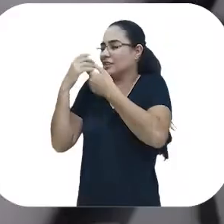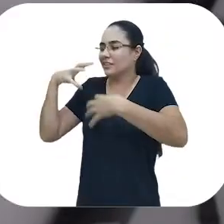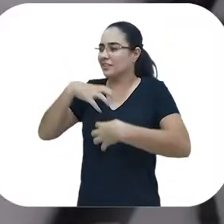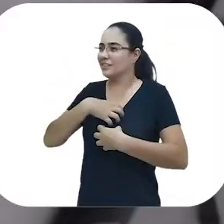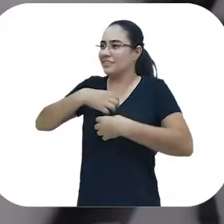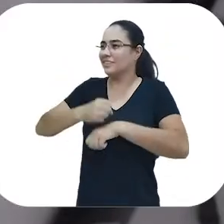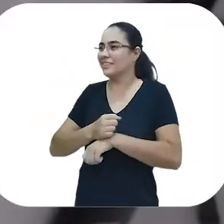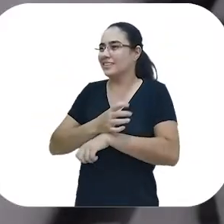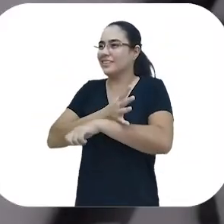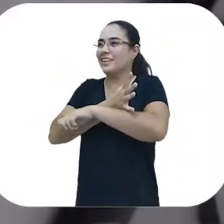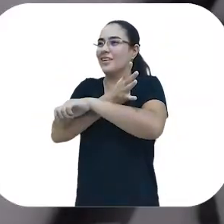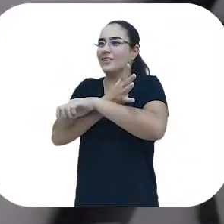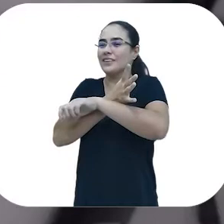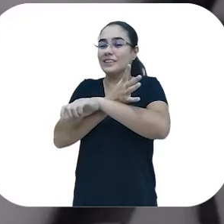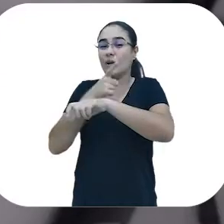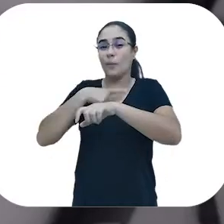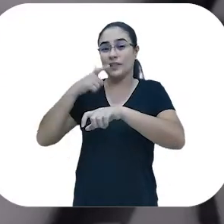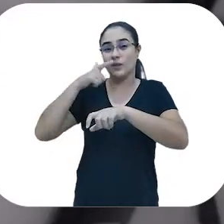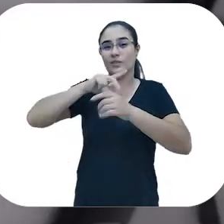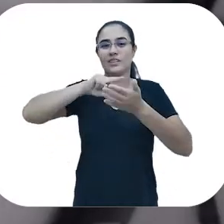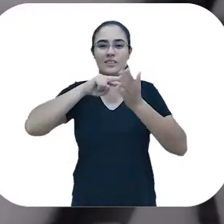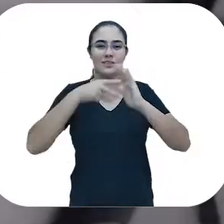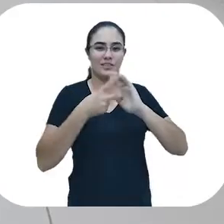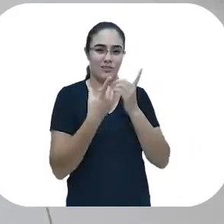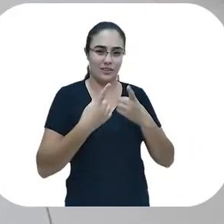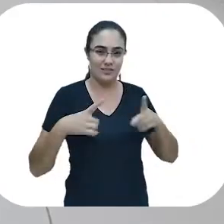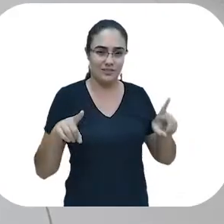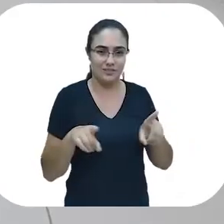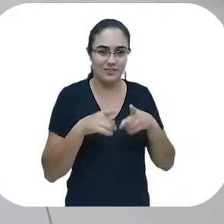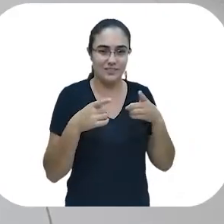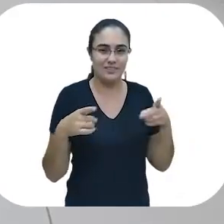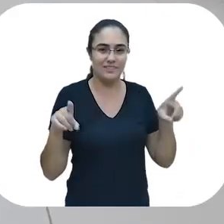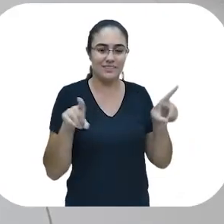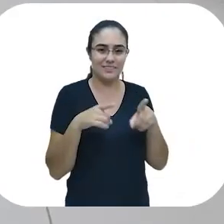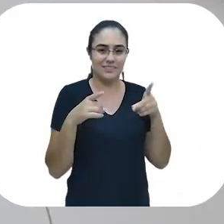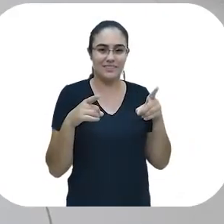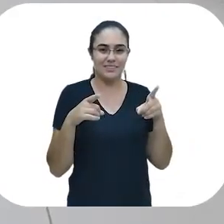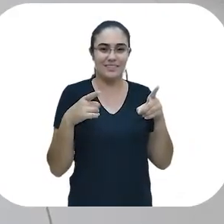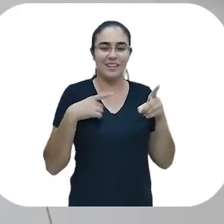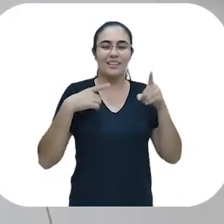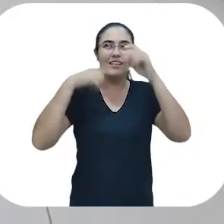atravessamentos inimagináveis, alimentou sua subjetividade e povoou todo seu imaginário.